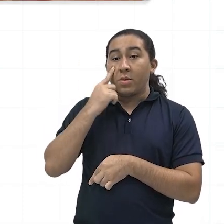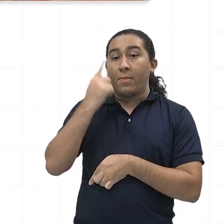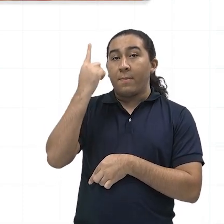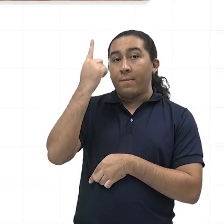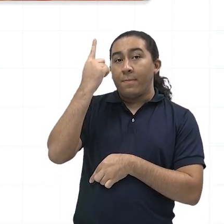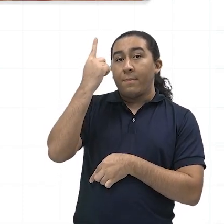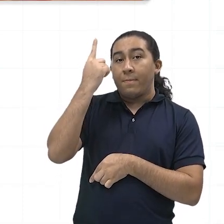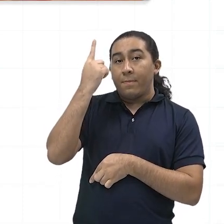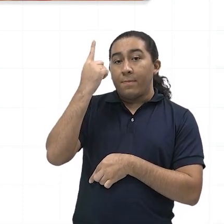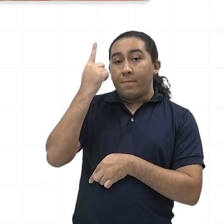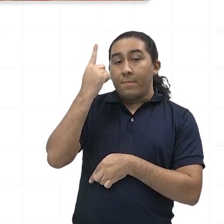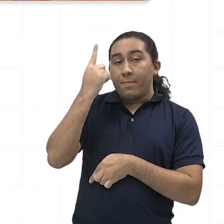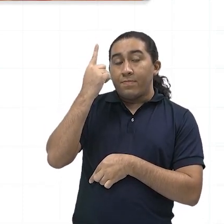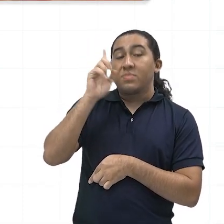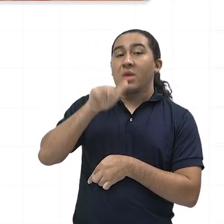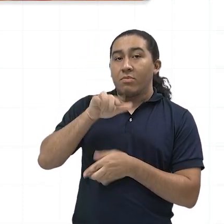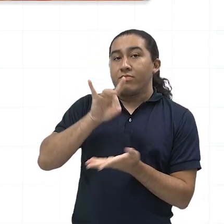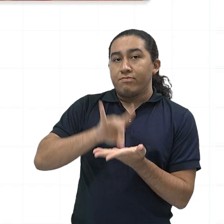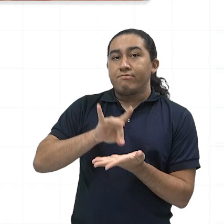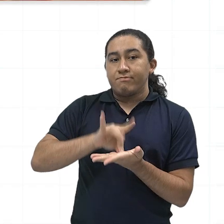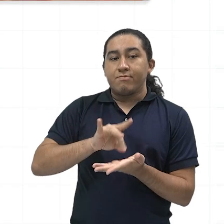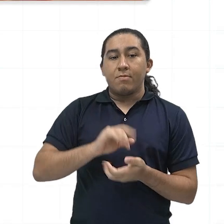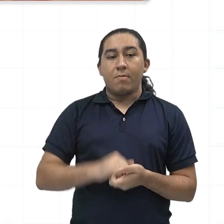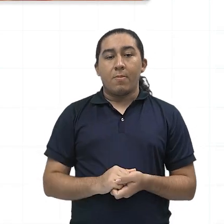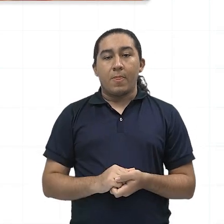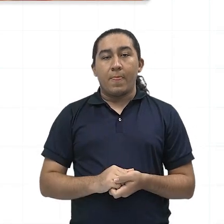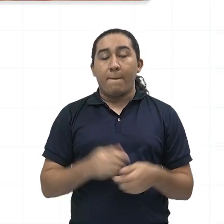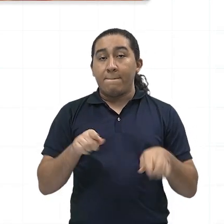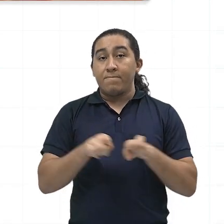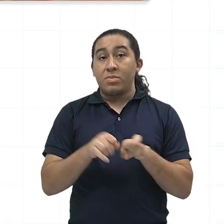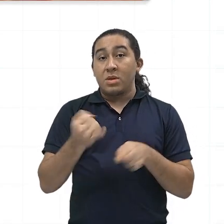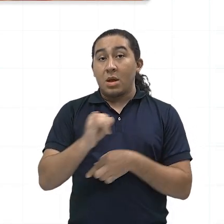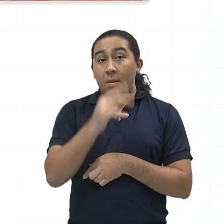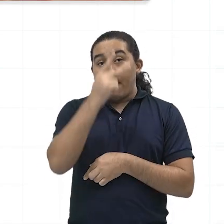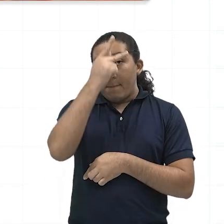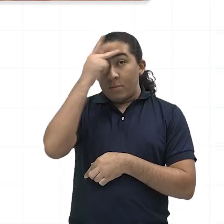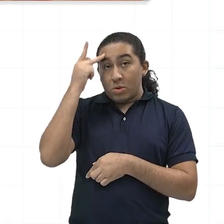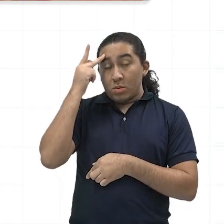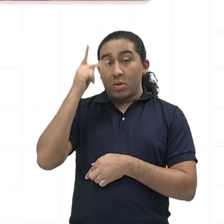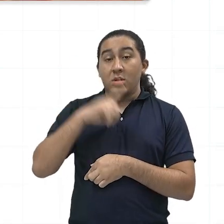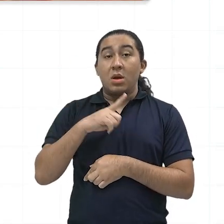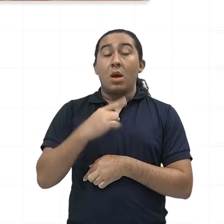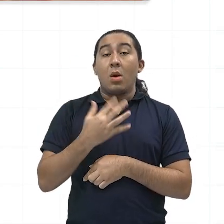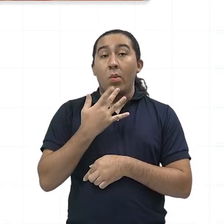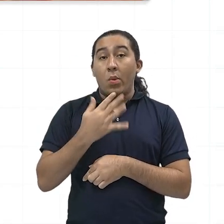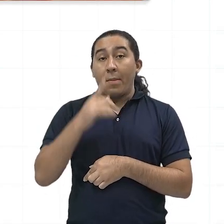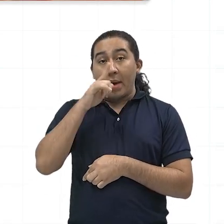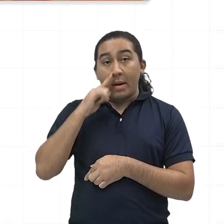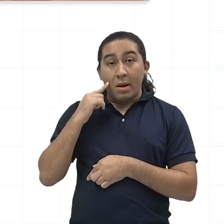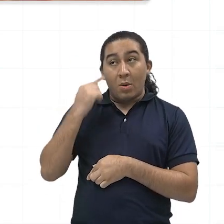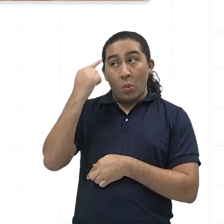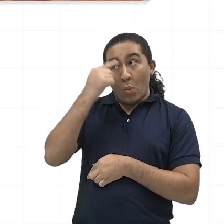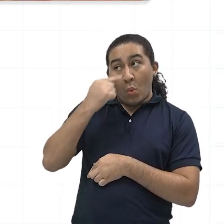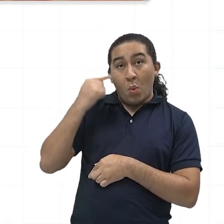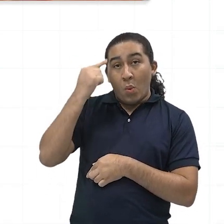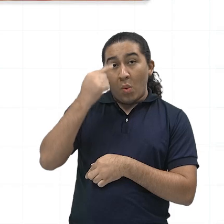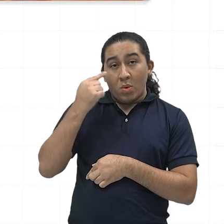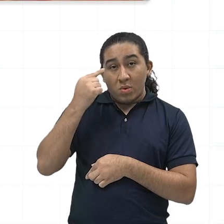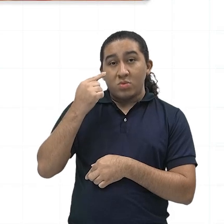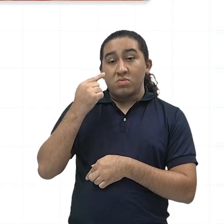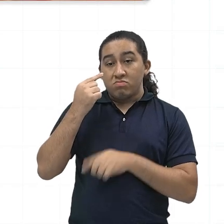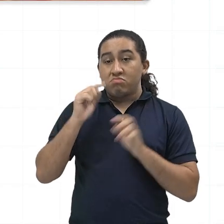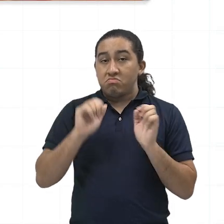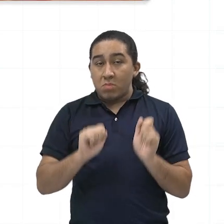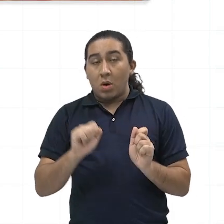aí na nossa cartela é real. Então, quando o indivíduo ele tem essa cor amarelada, né, isso pode